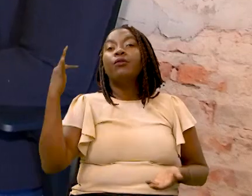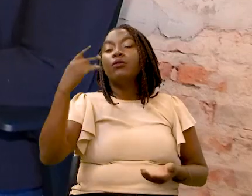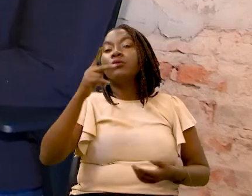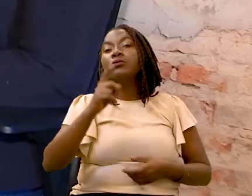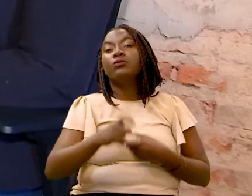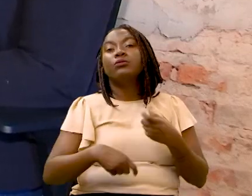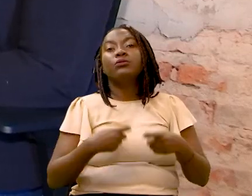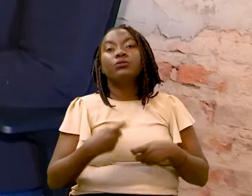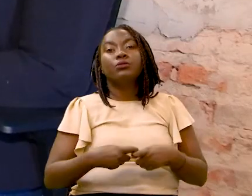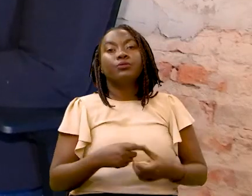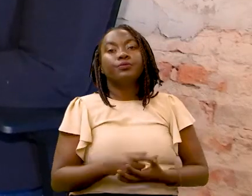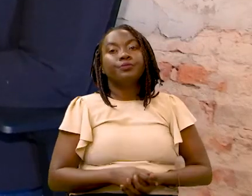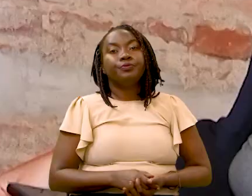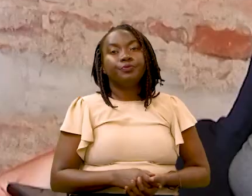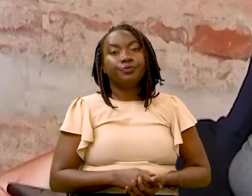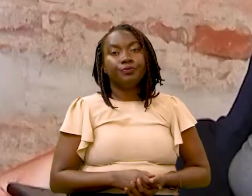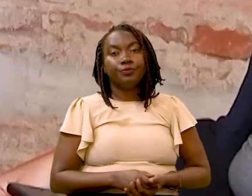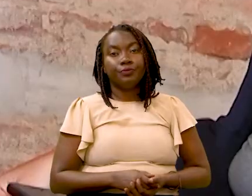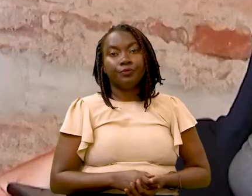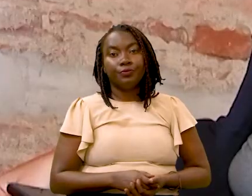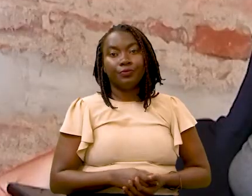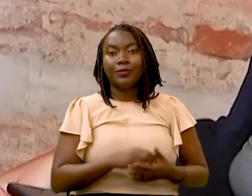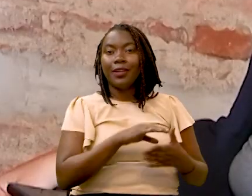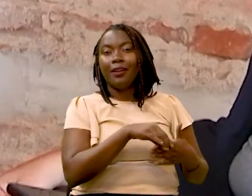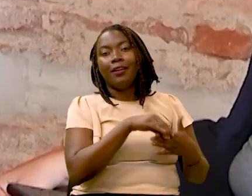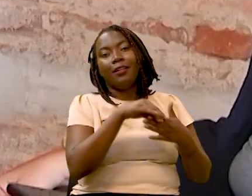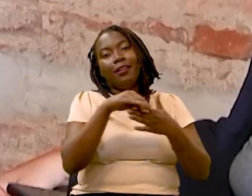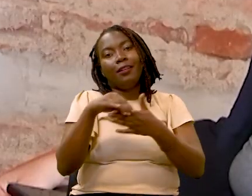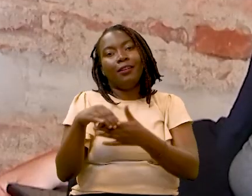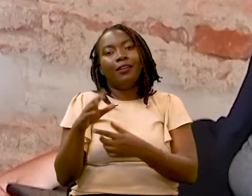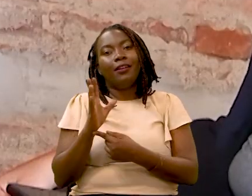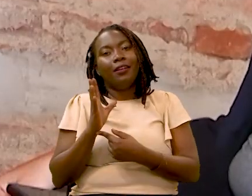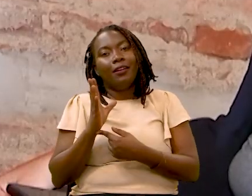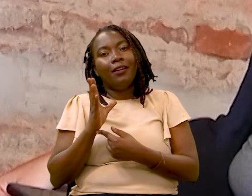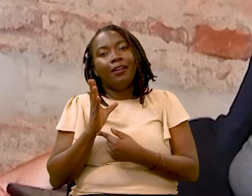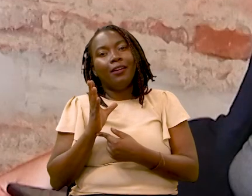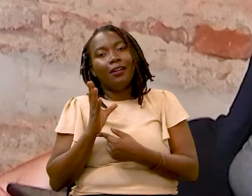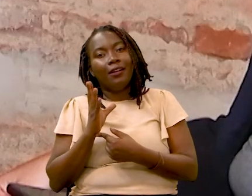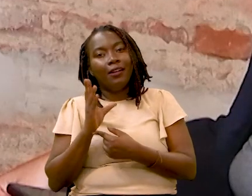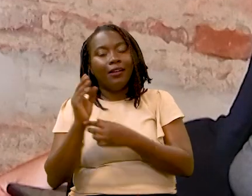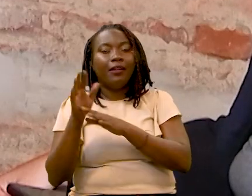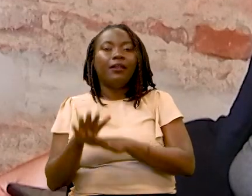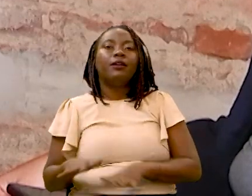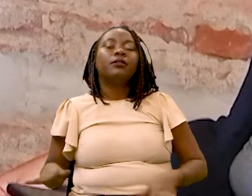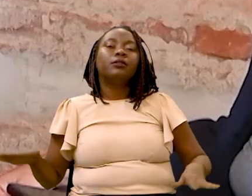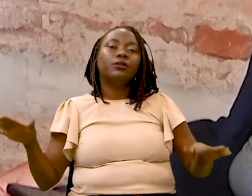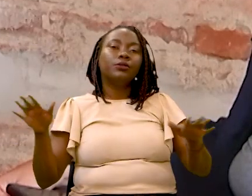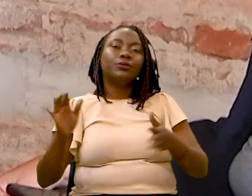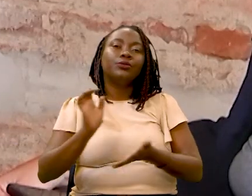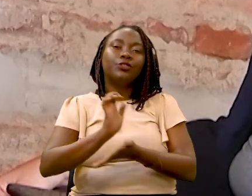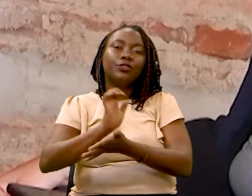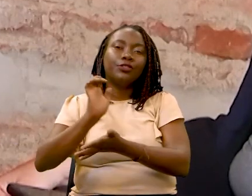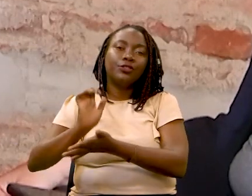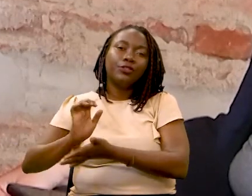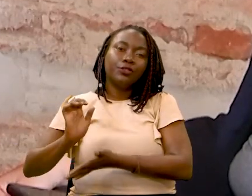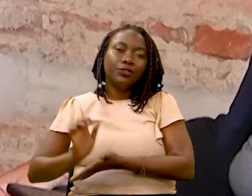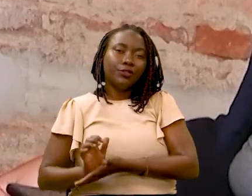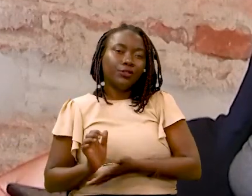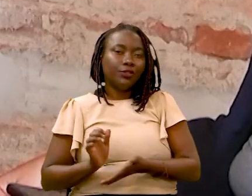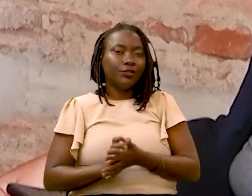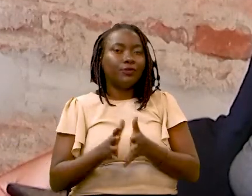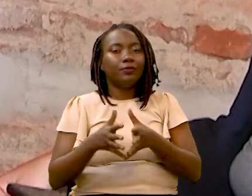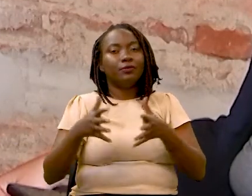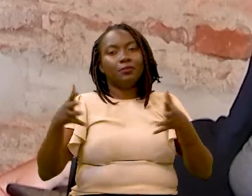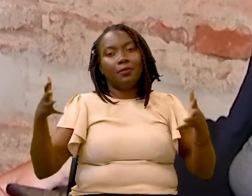é o futuro do seu negócio? O futuro do meu negócio é levar a arte a todos os estados,